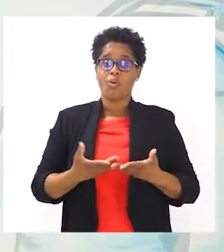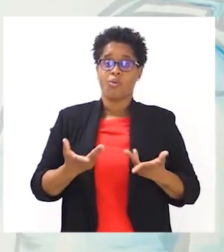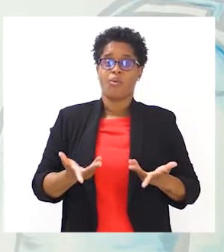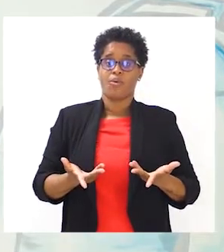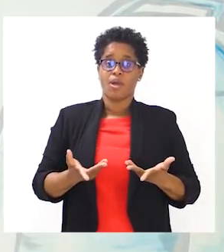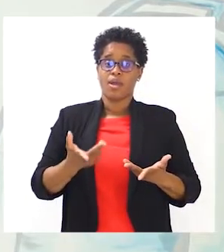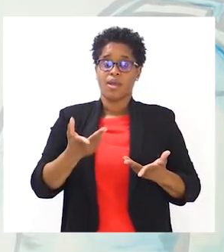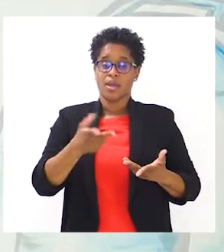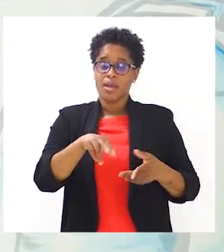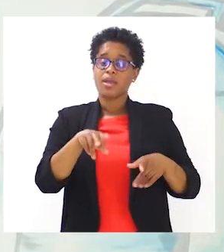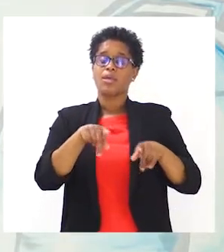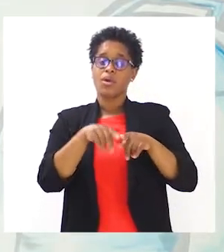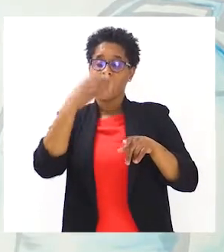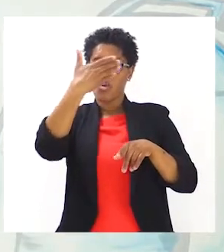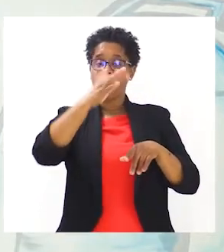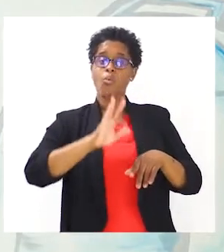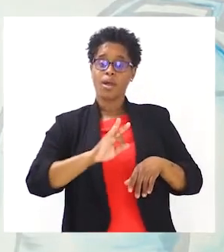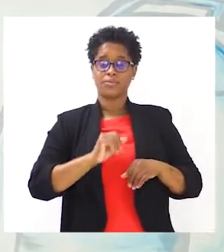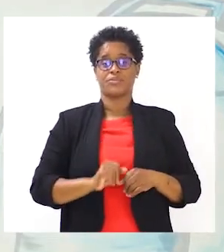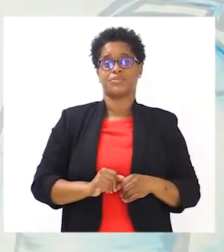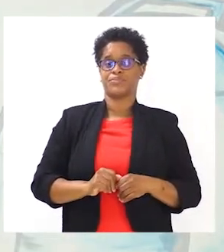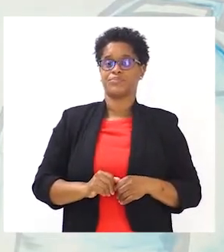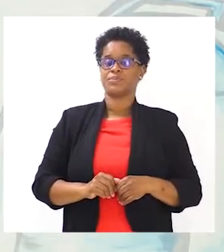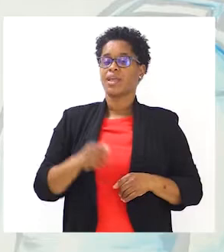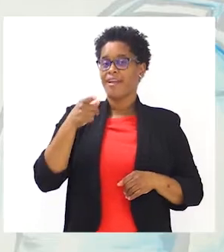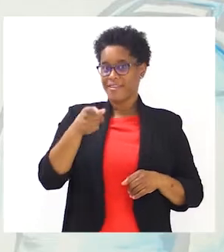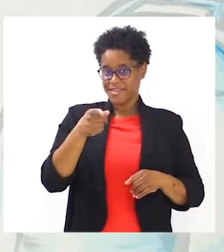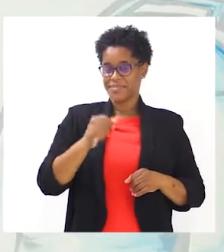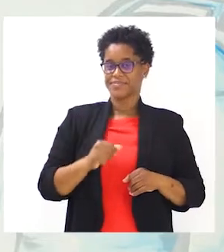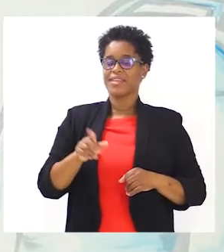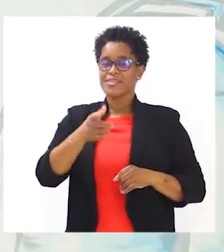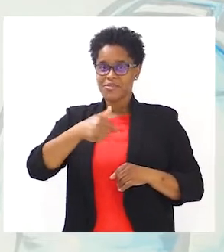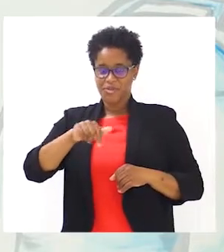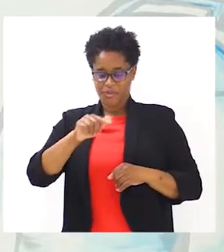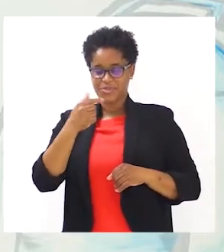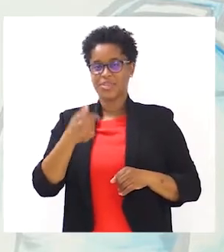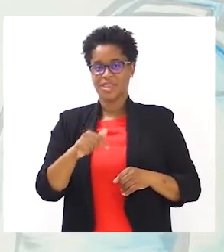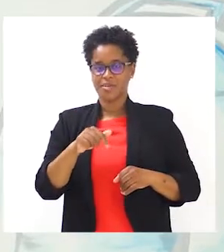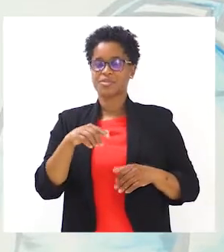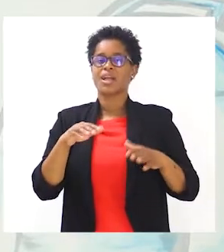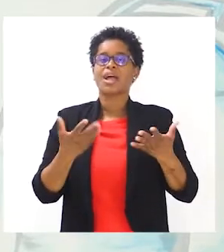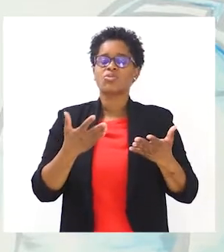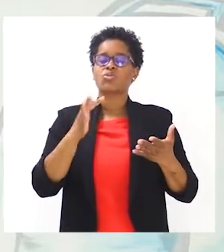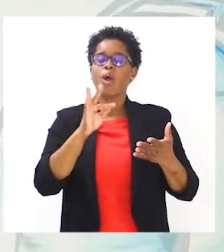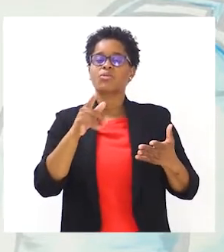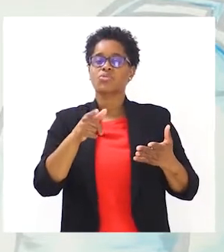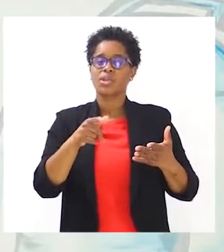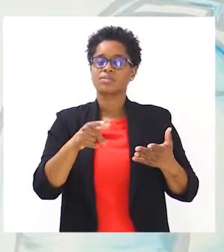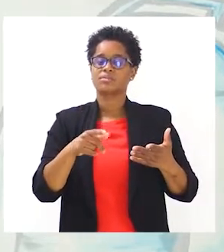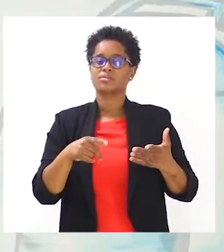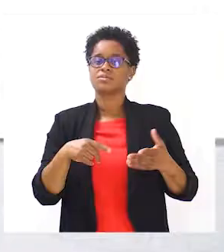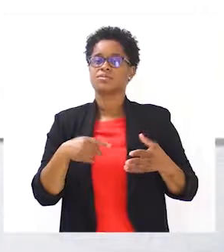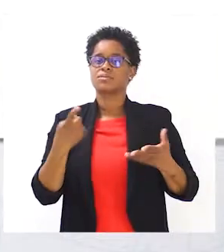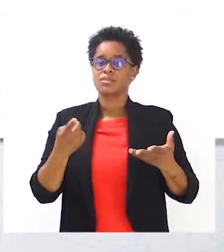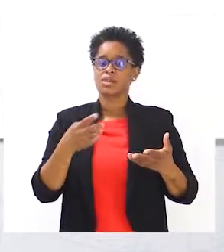corresponde a 1/4. Portanto, aqui, então, temos quantos quartos? Isso,